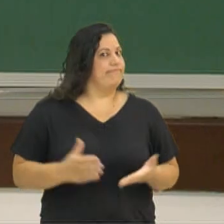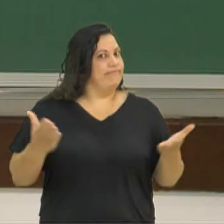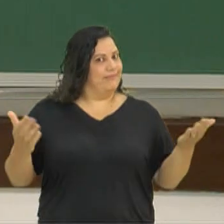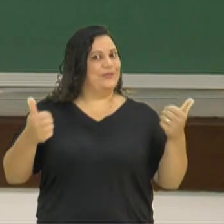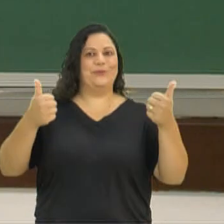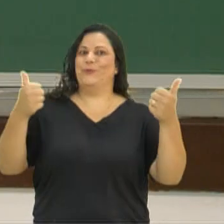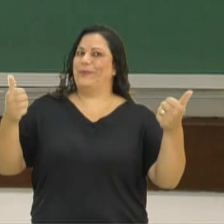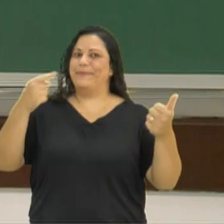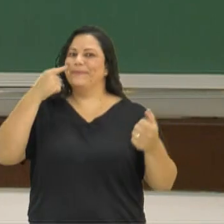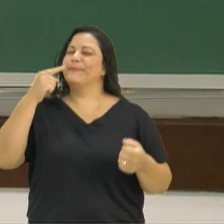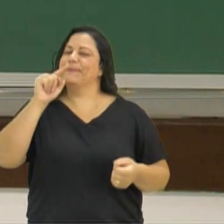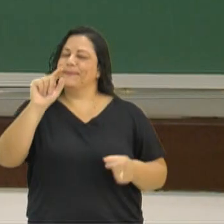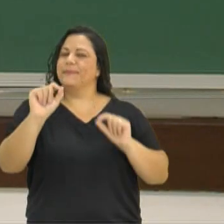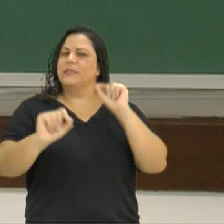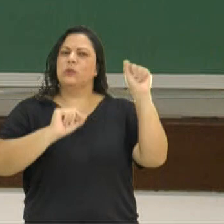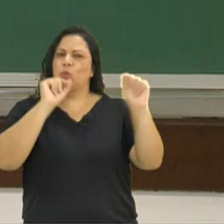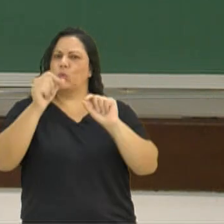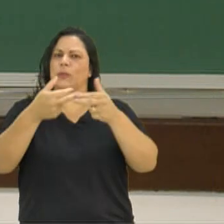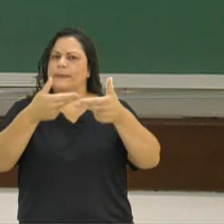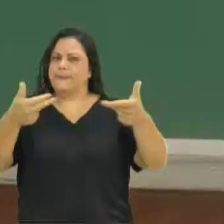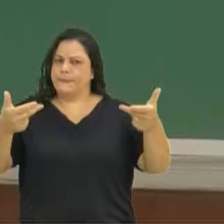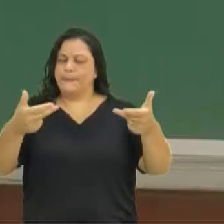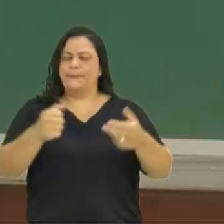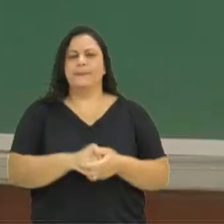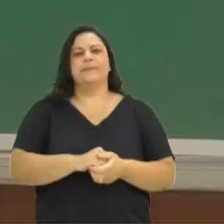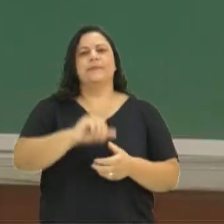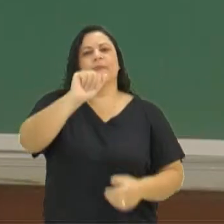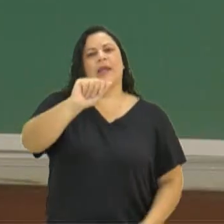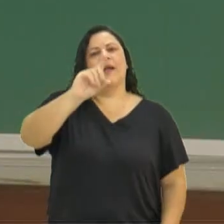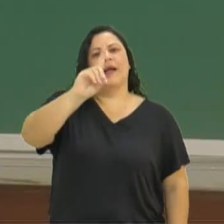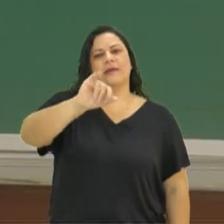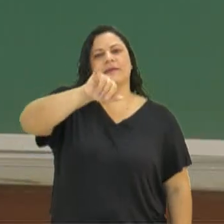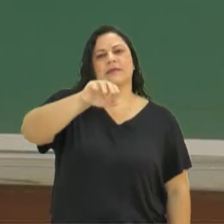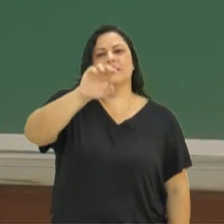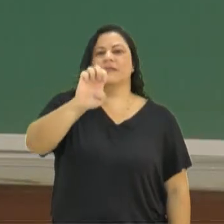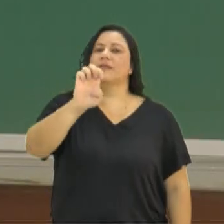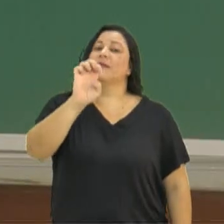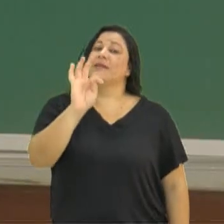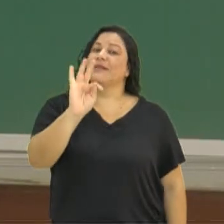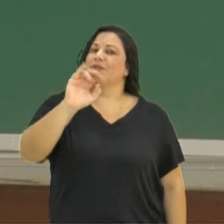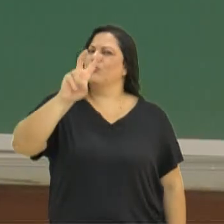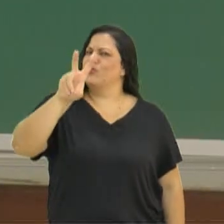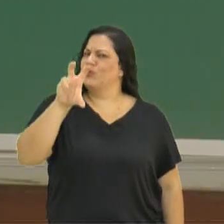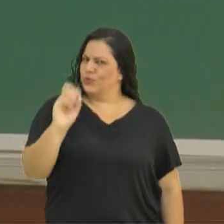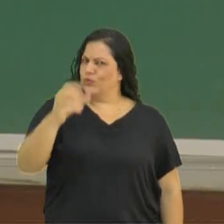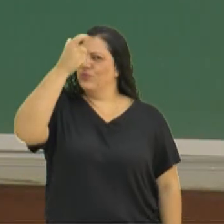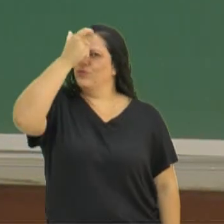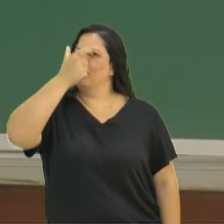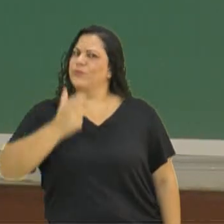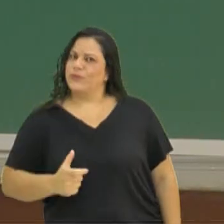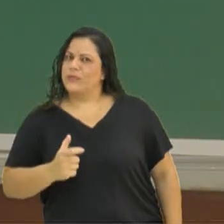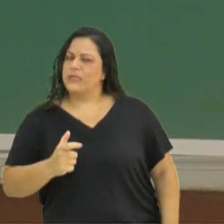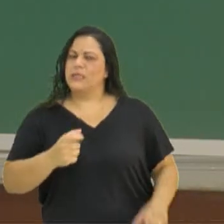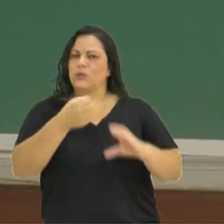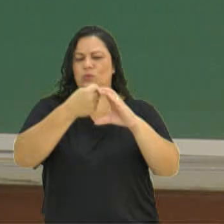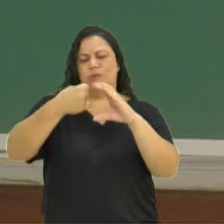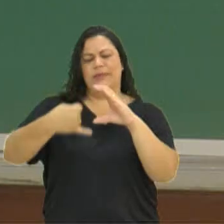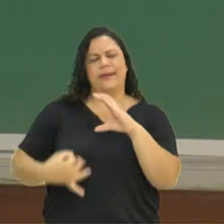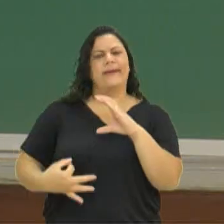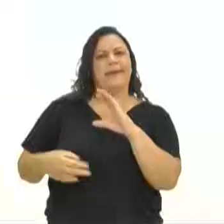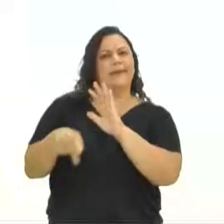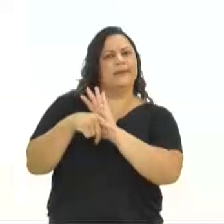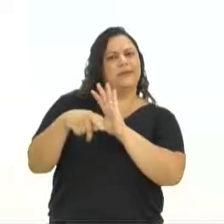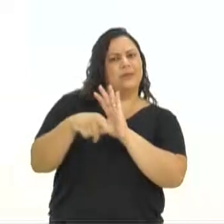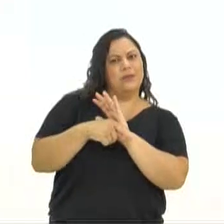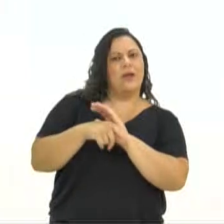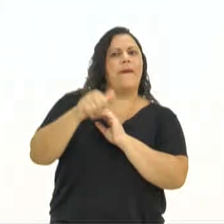Muy bien, entonces, a ver, ¿cuáles son los adjetivos físicos de carácter y de personalidad de esa chica en el texto?